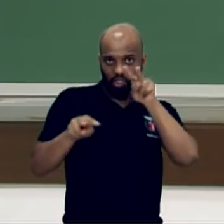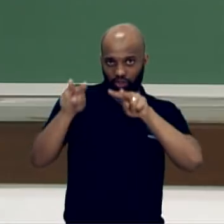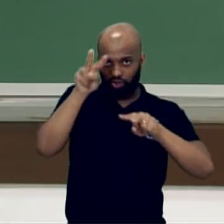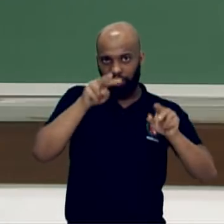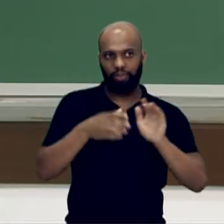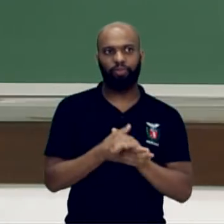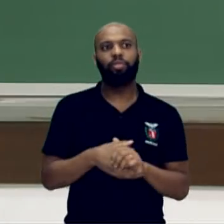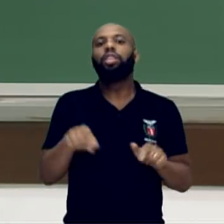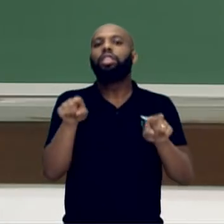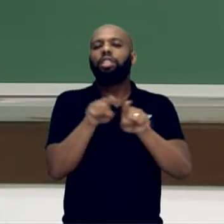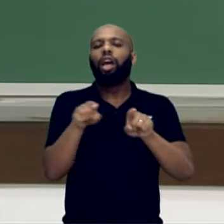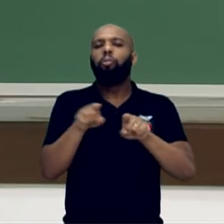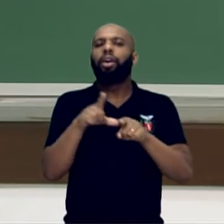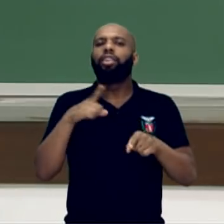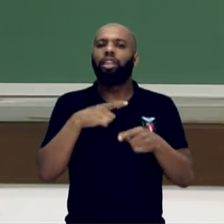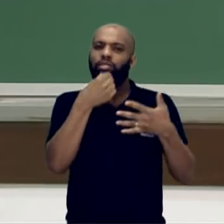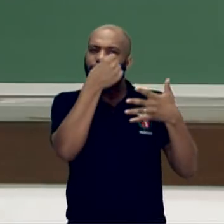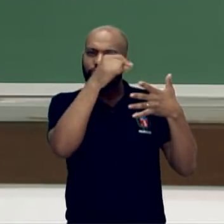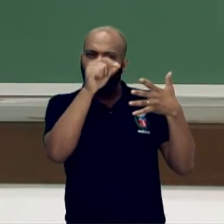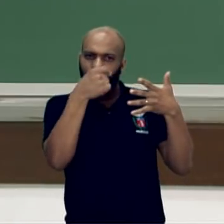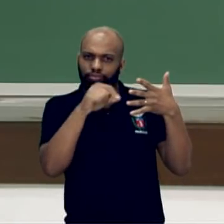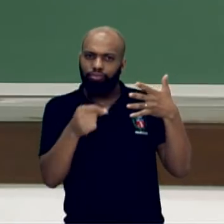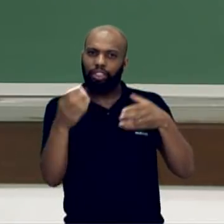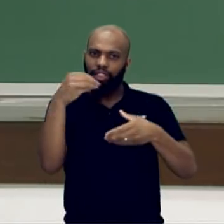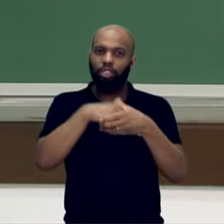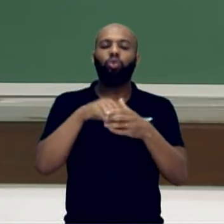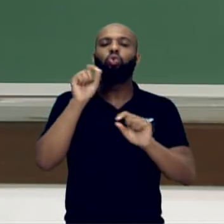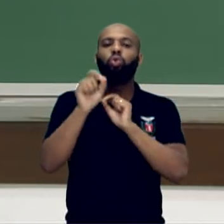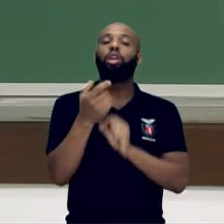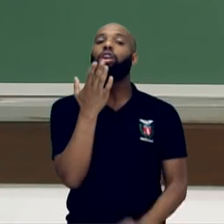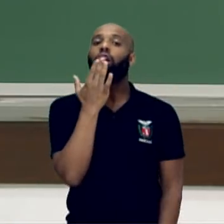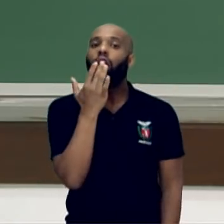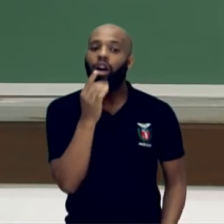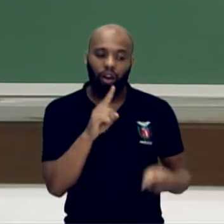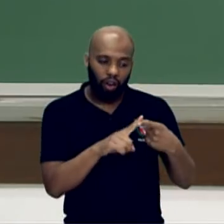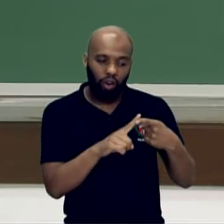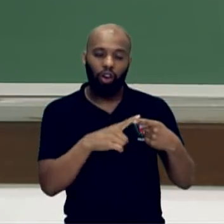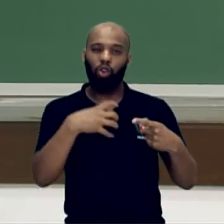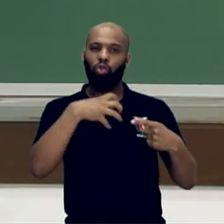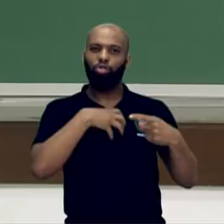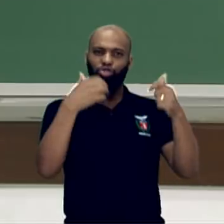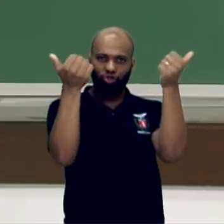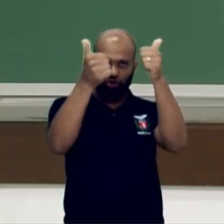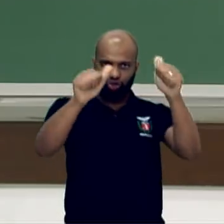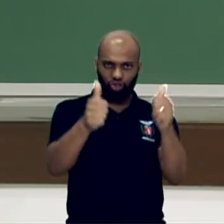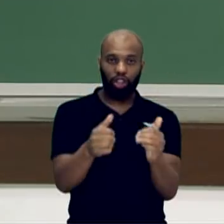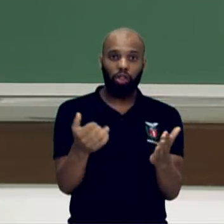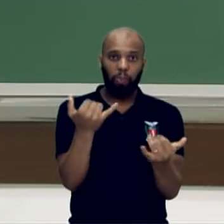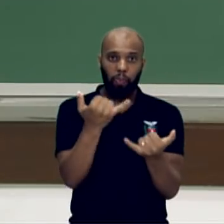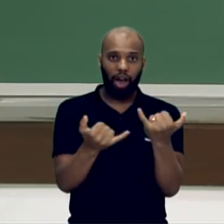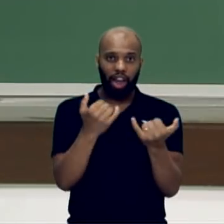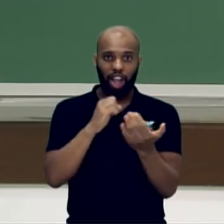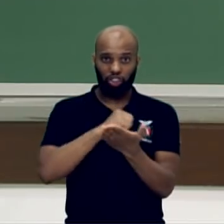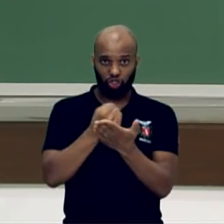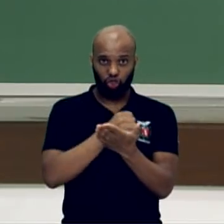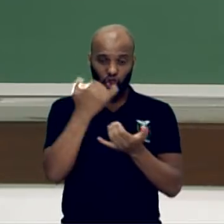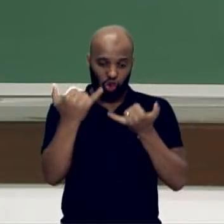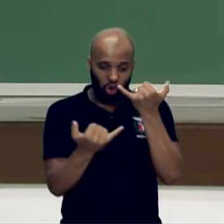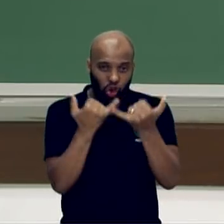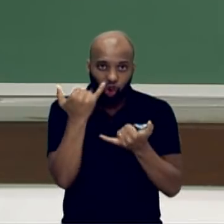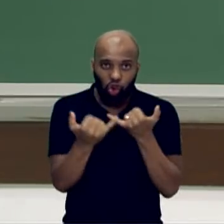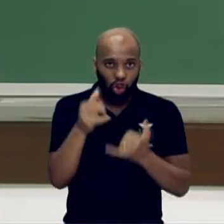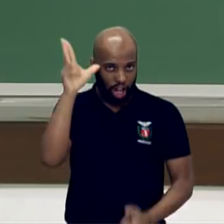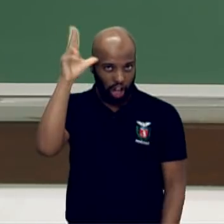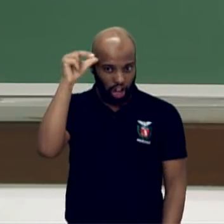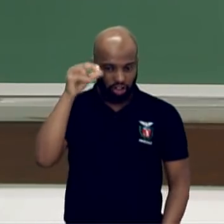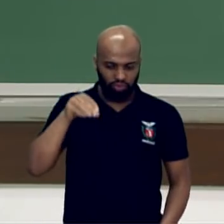então, os elementos aqui que são as cores, a forma imitando um jogo. Tudo isso compõe